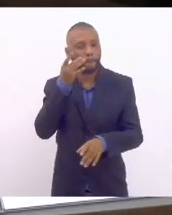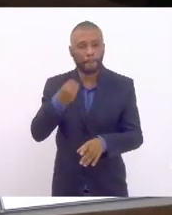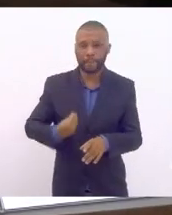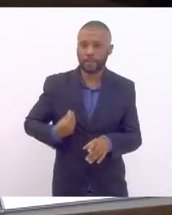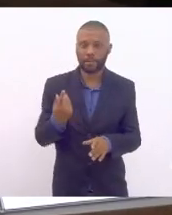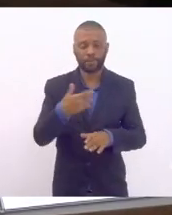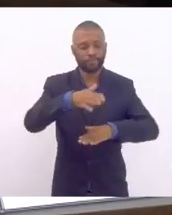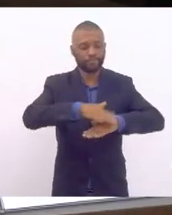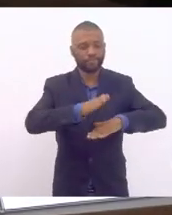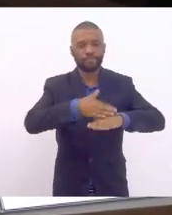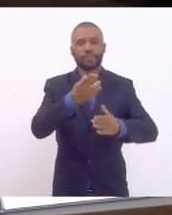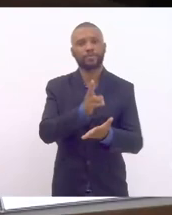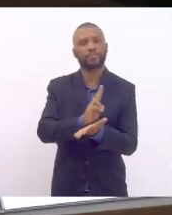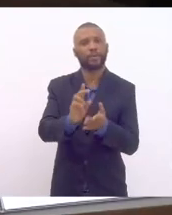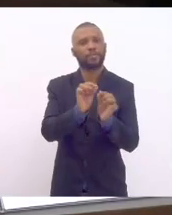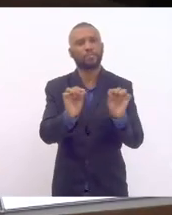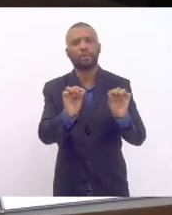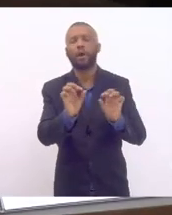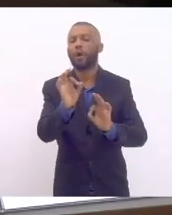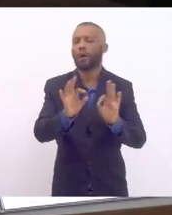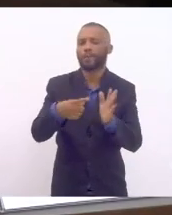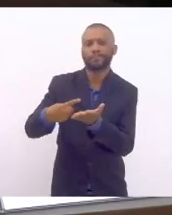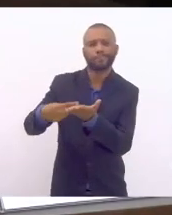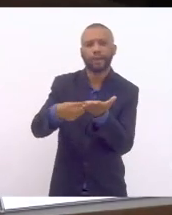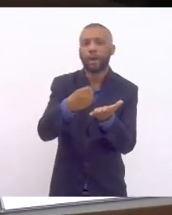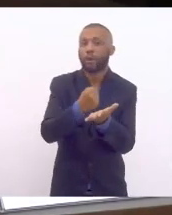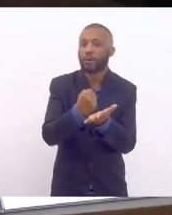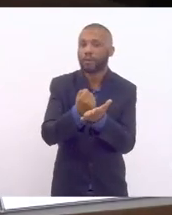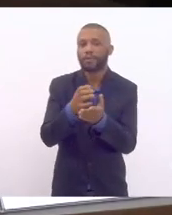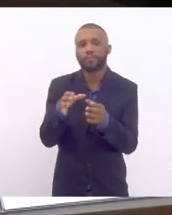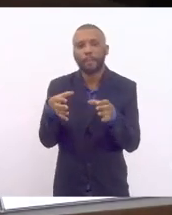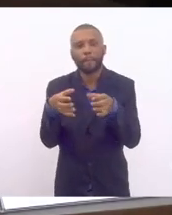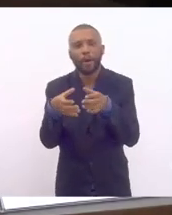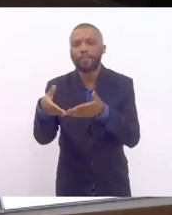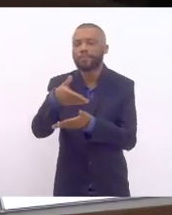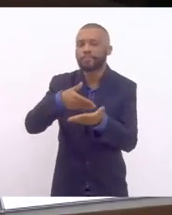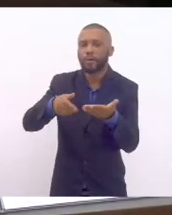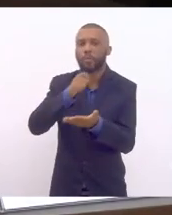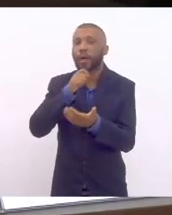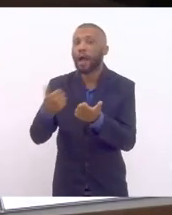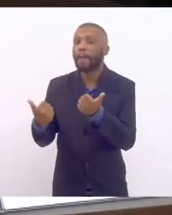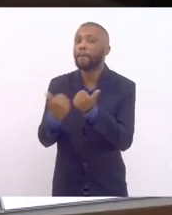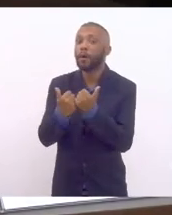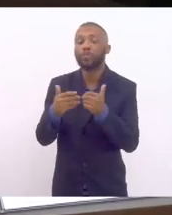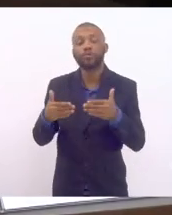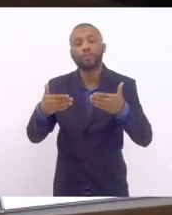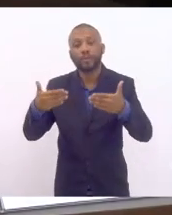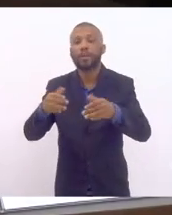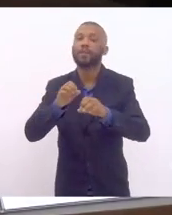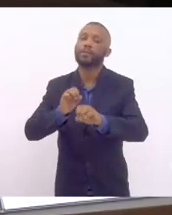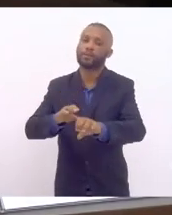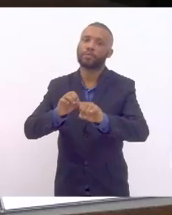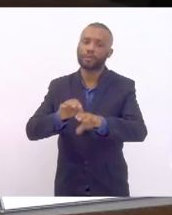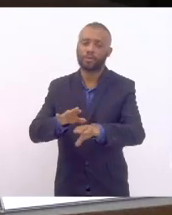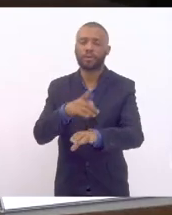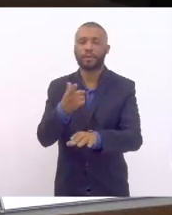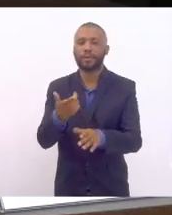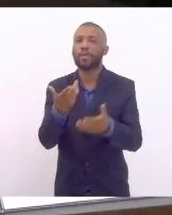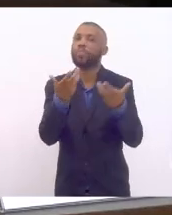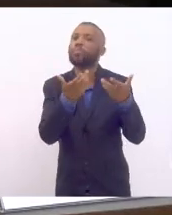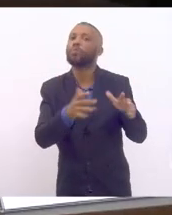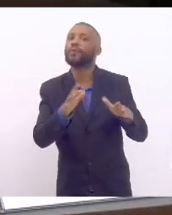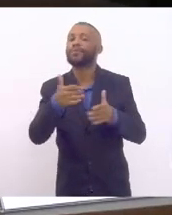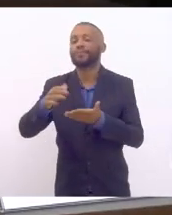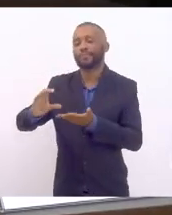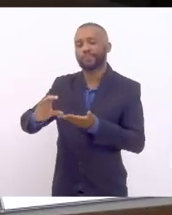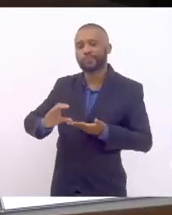organizaram um processo de compras coletivas contra o objetivos sem apoio do Ministério da Educação se limitou a repassar